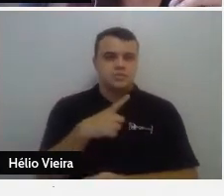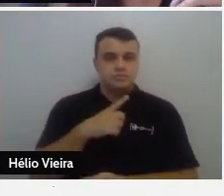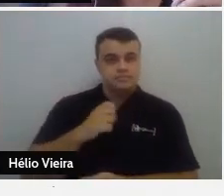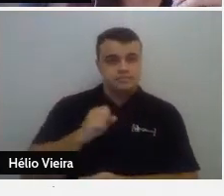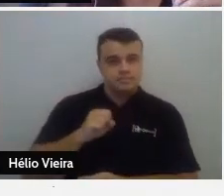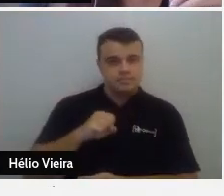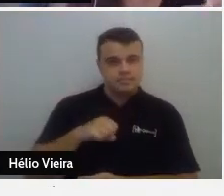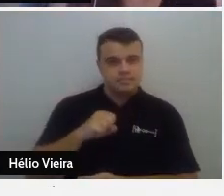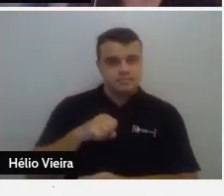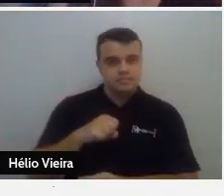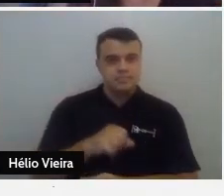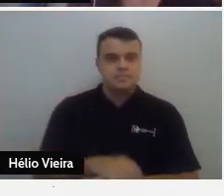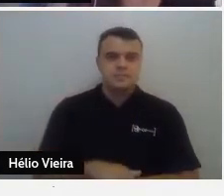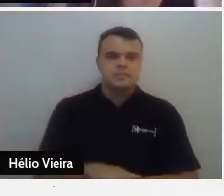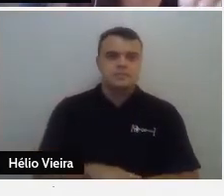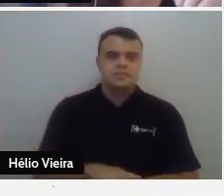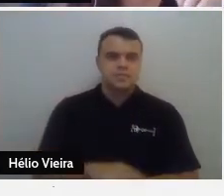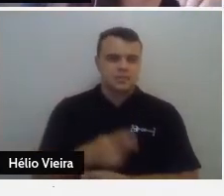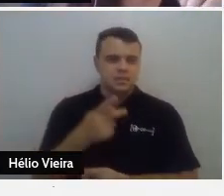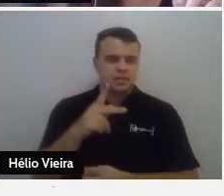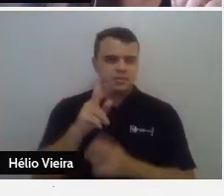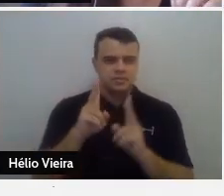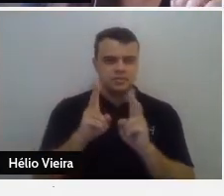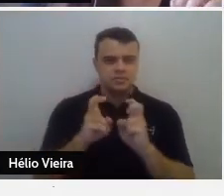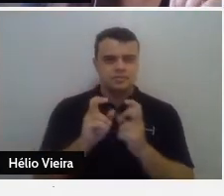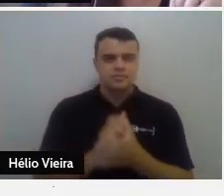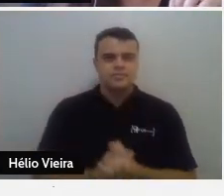com esse assunto.